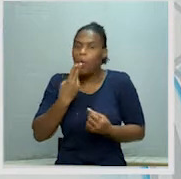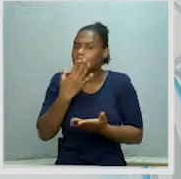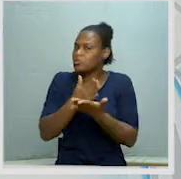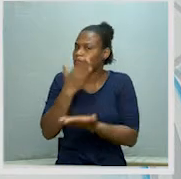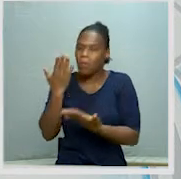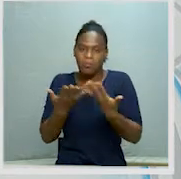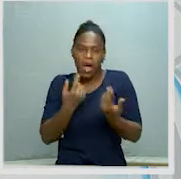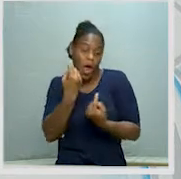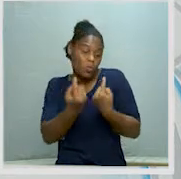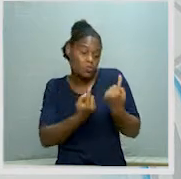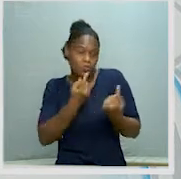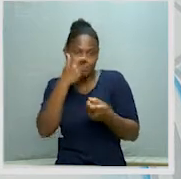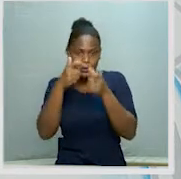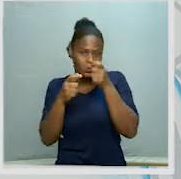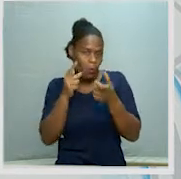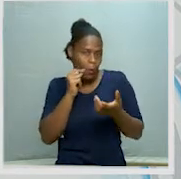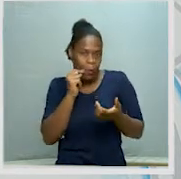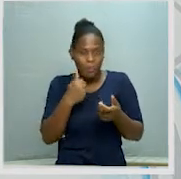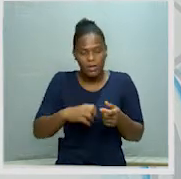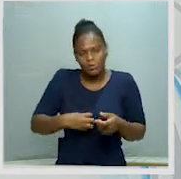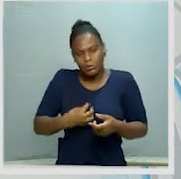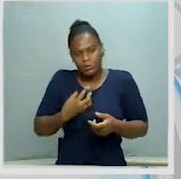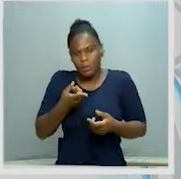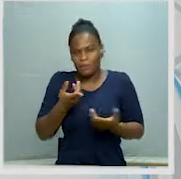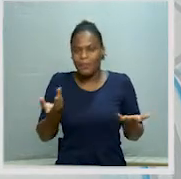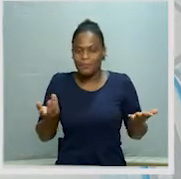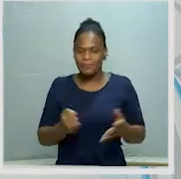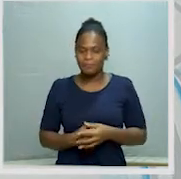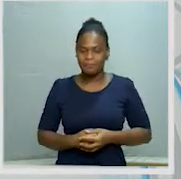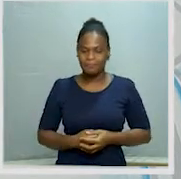que alguns é que têm esse sentimento?